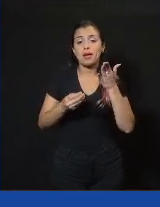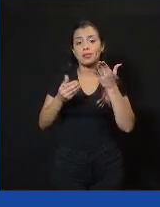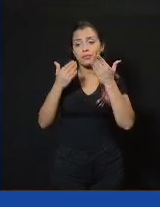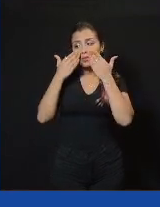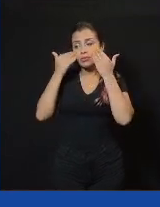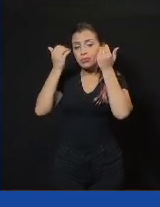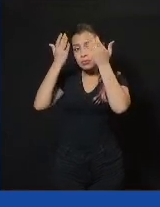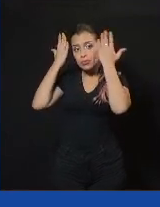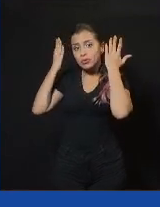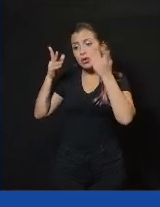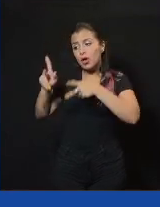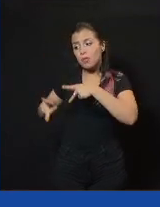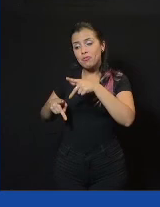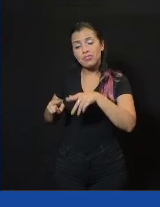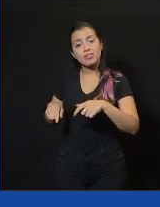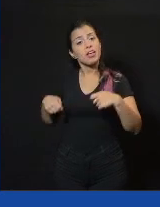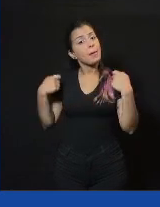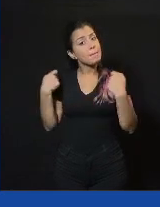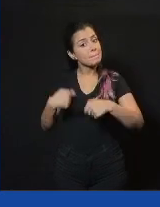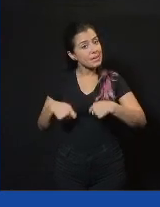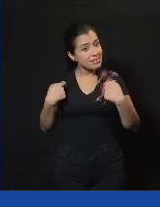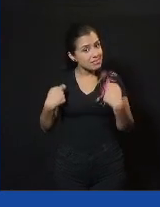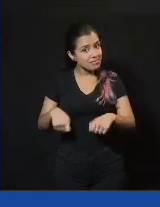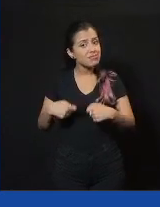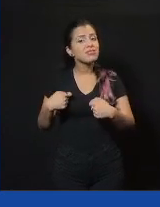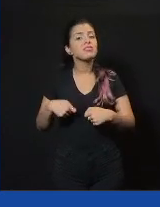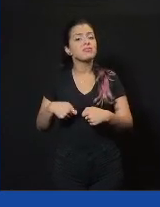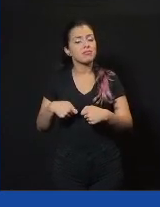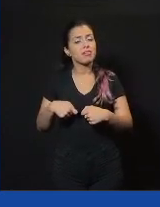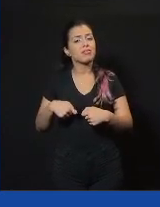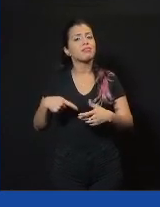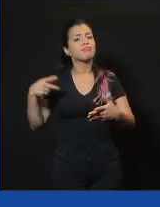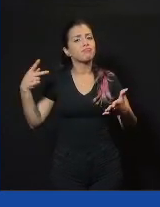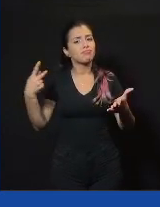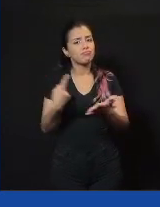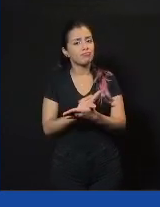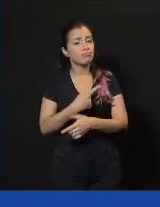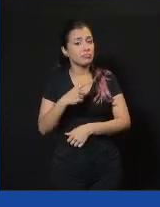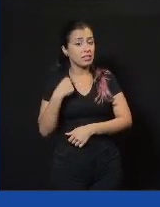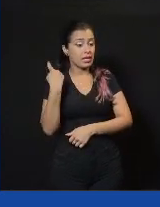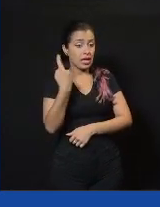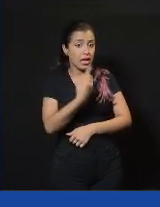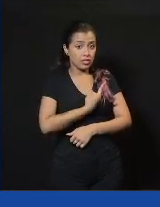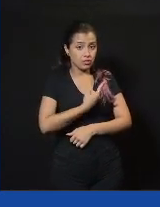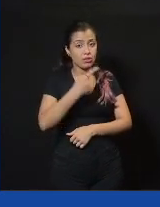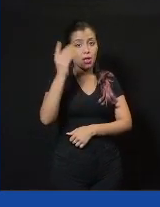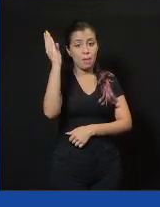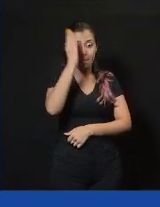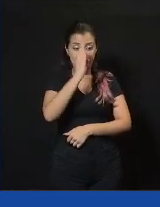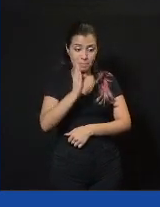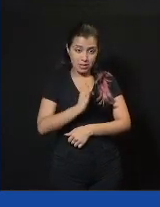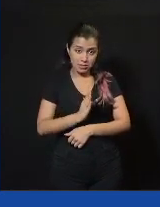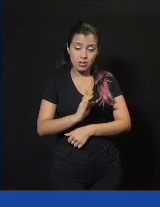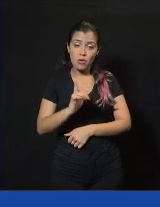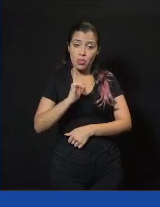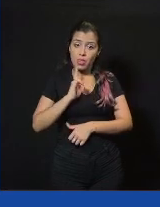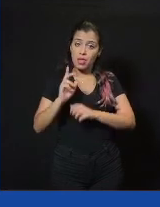momento e que precisa ser feito para que o nosso Estado, Brasil, tenha